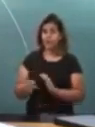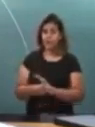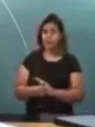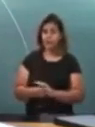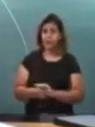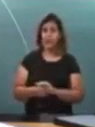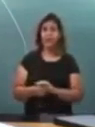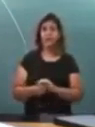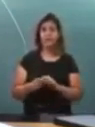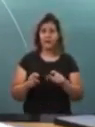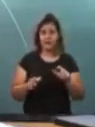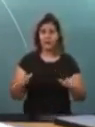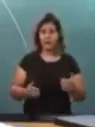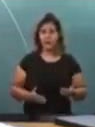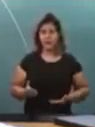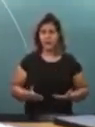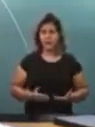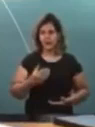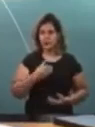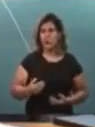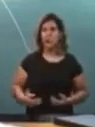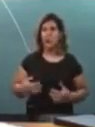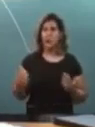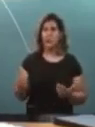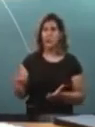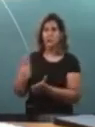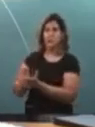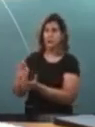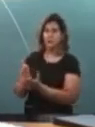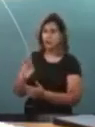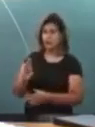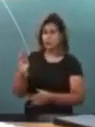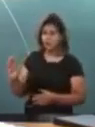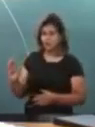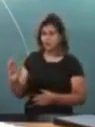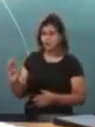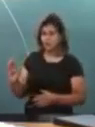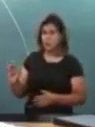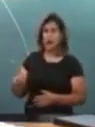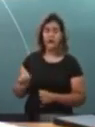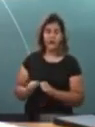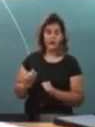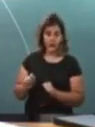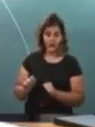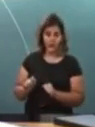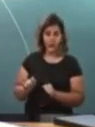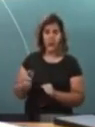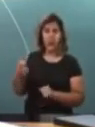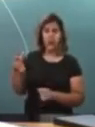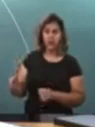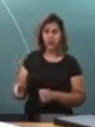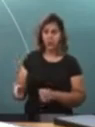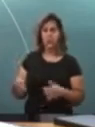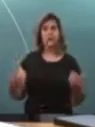servidor ao Banco do Brasil. Consequentemente, o Banco do Brasil suspendeu os empréstimos aos servidores públicos do Rio do Norte.